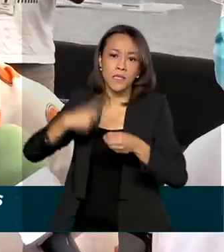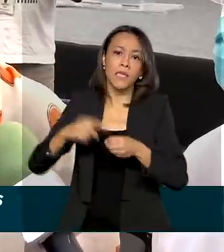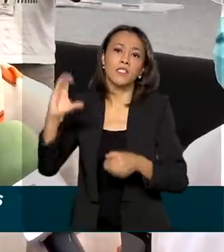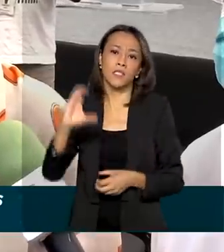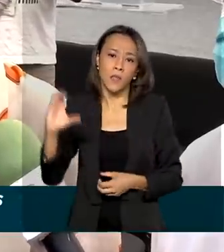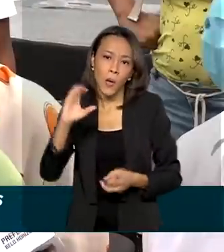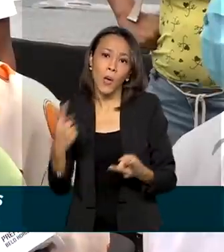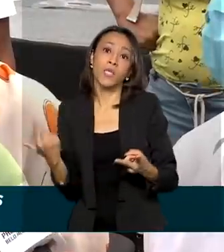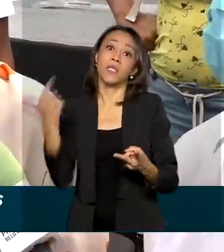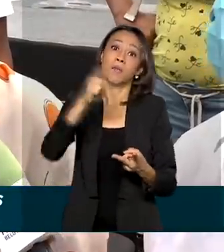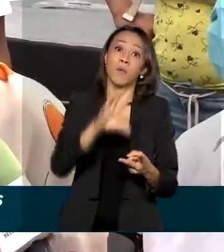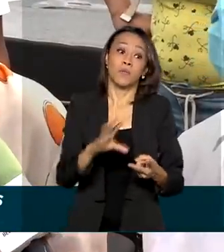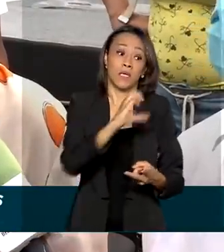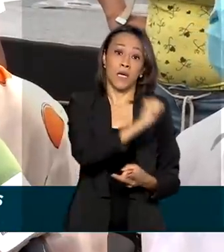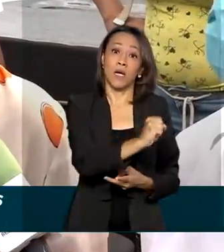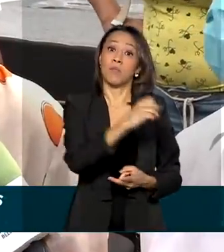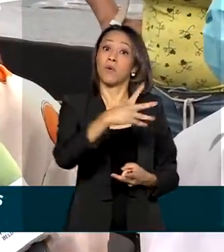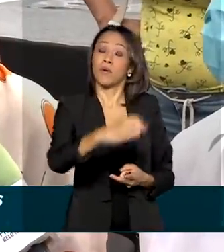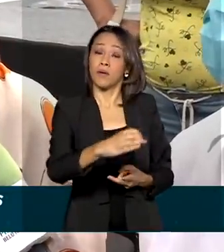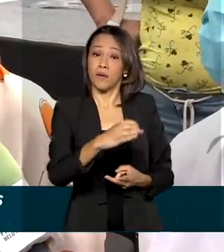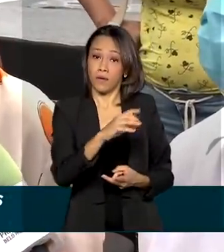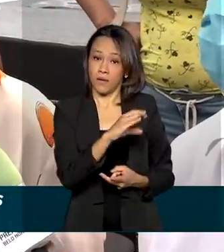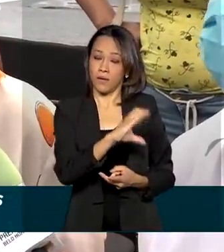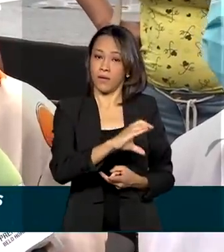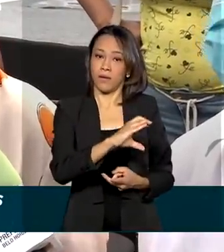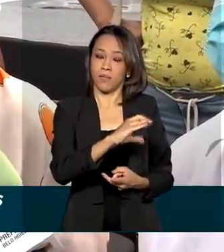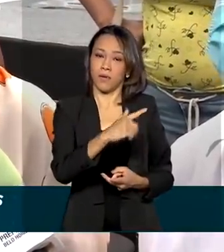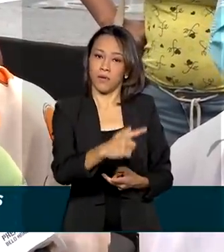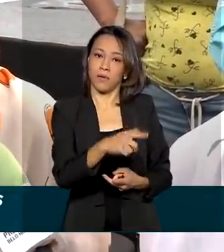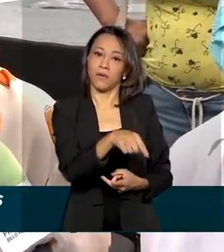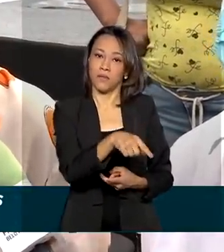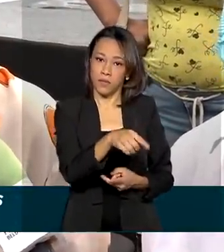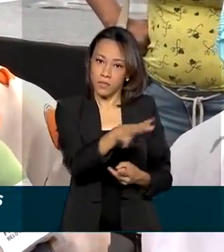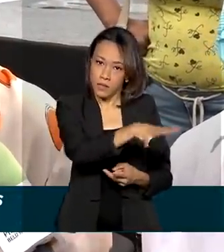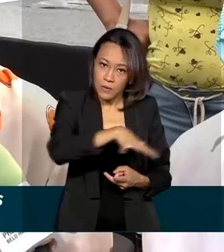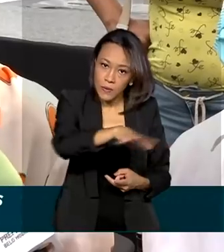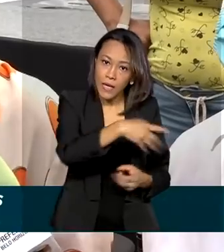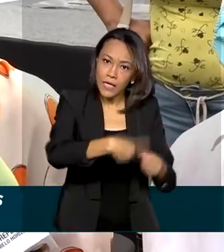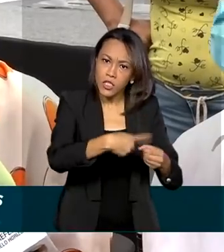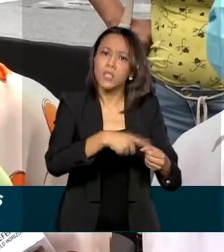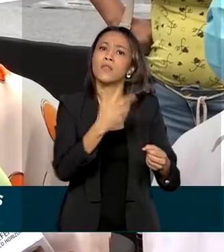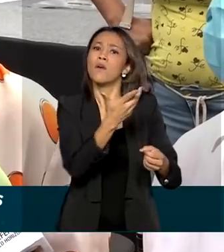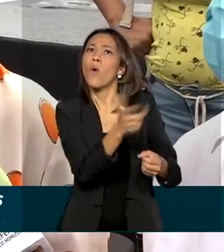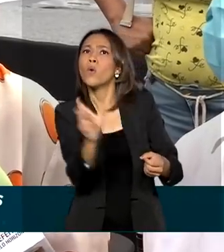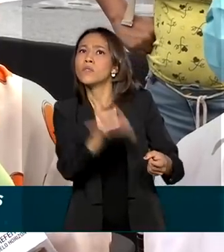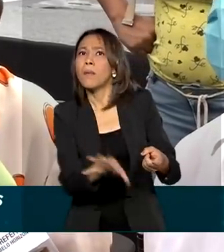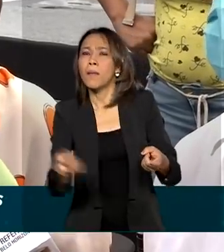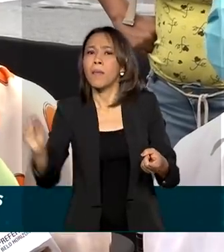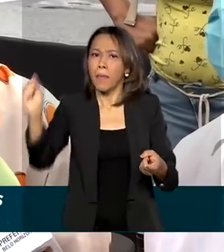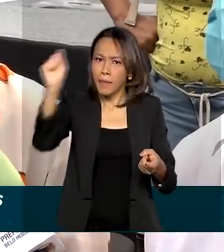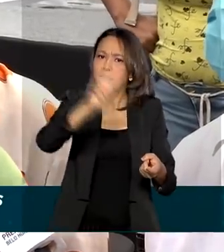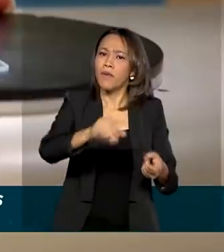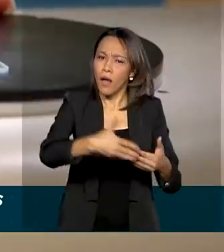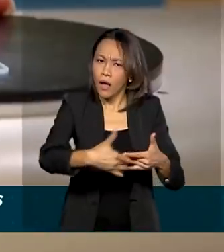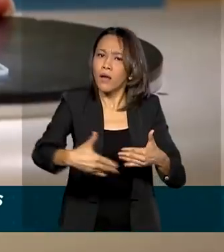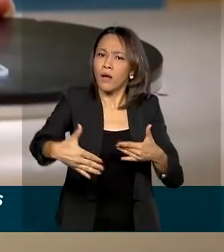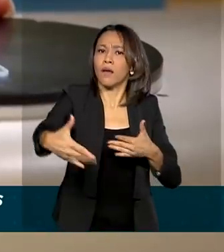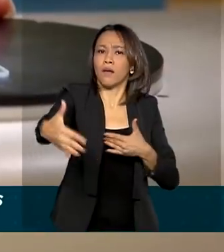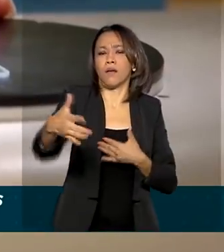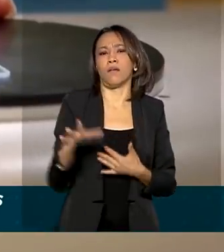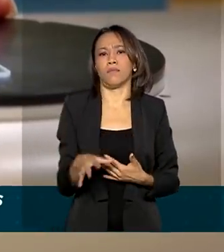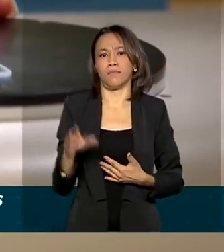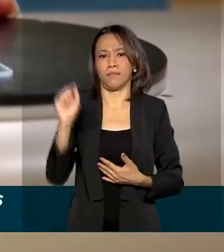Campo Grande. Há uma ideia, portanto, de cobrir diferentes regiões brasileiras e ampliando essa escala.